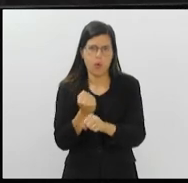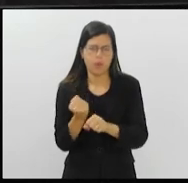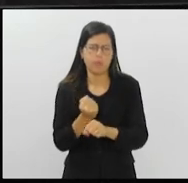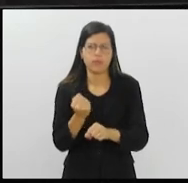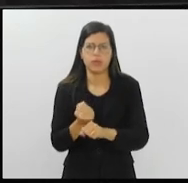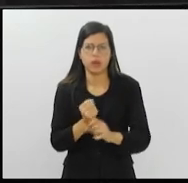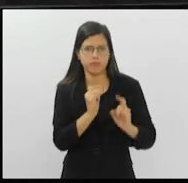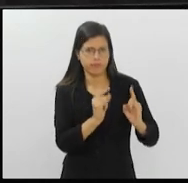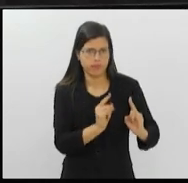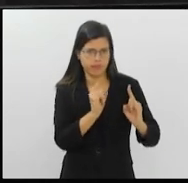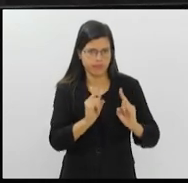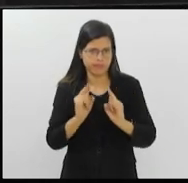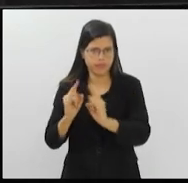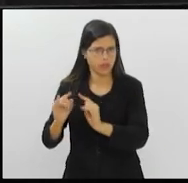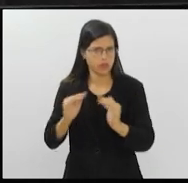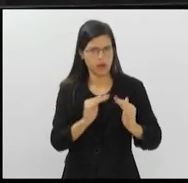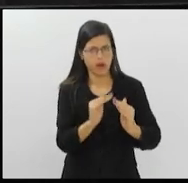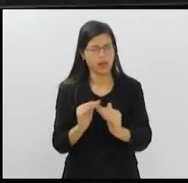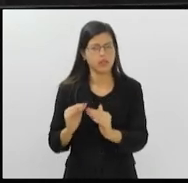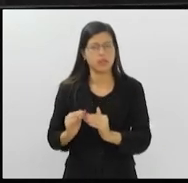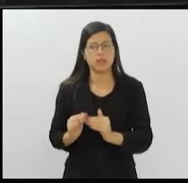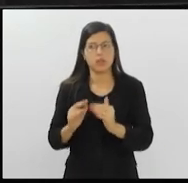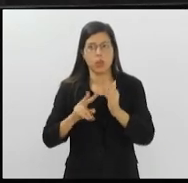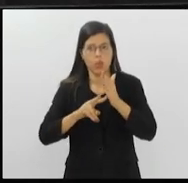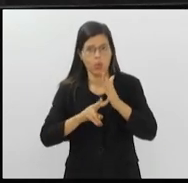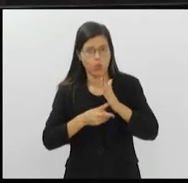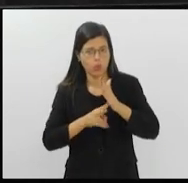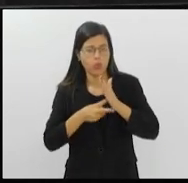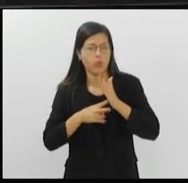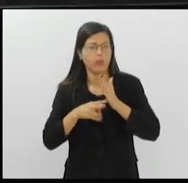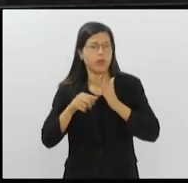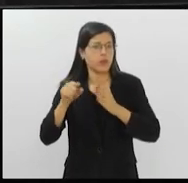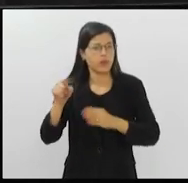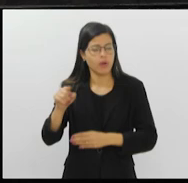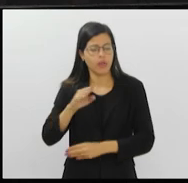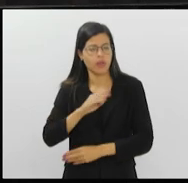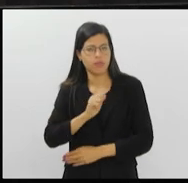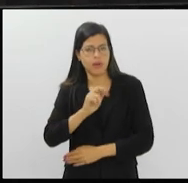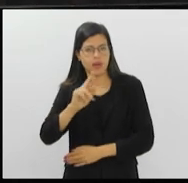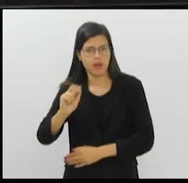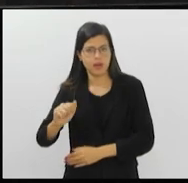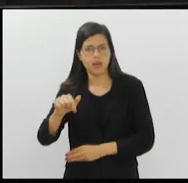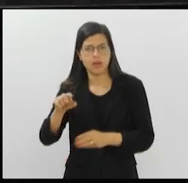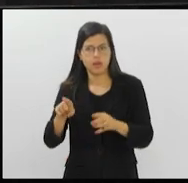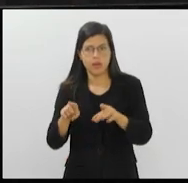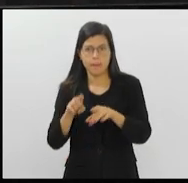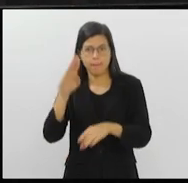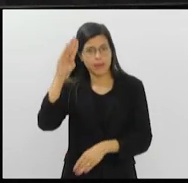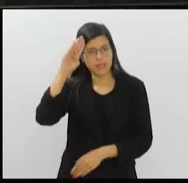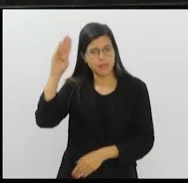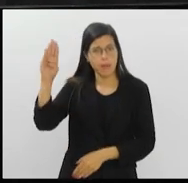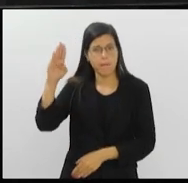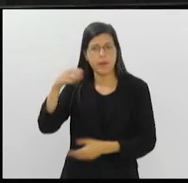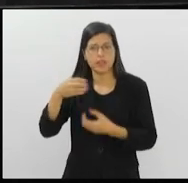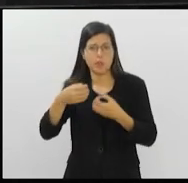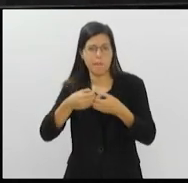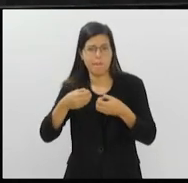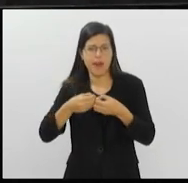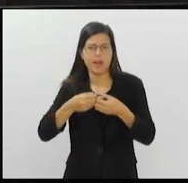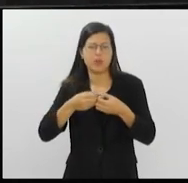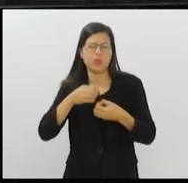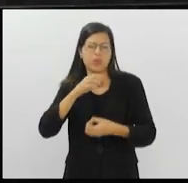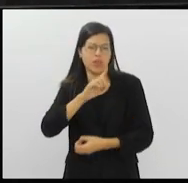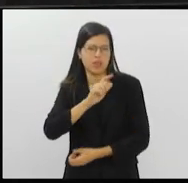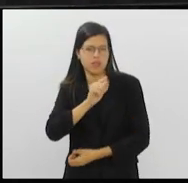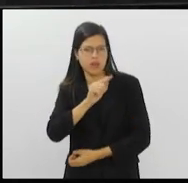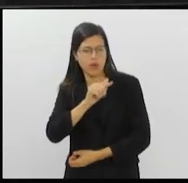sendo realizadas no condomínio da Península, principalmente no entorno da Lagoa. O condomínio Península